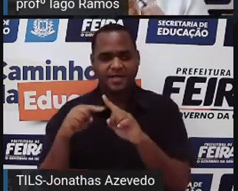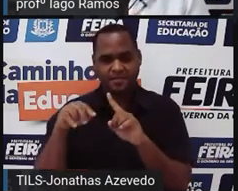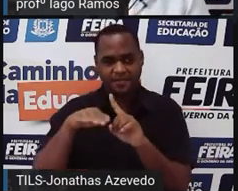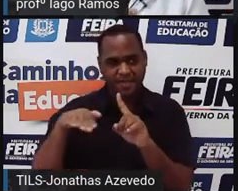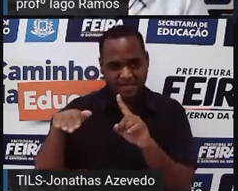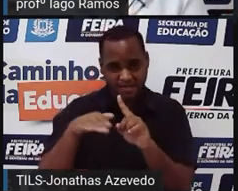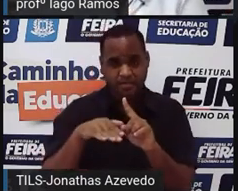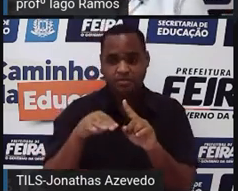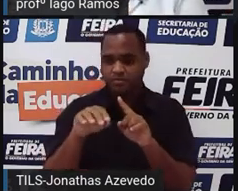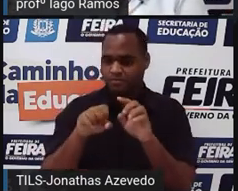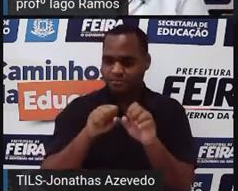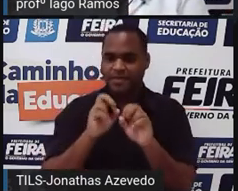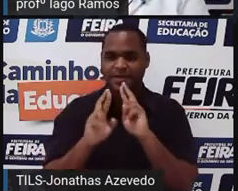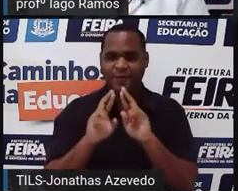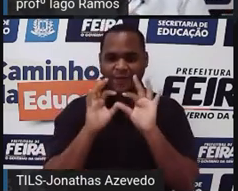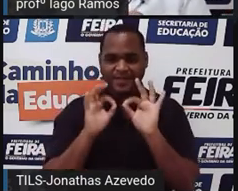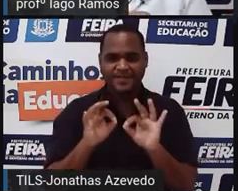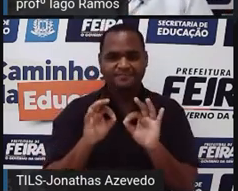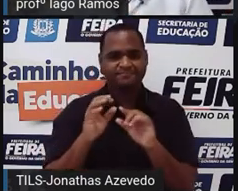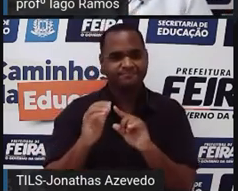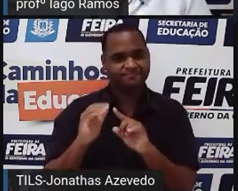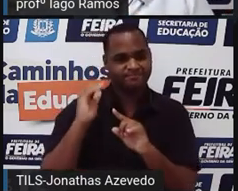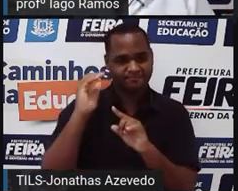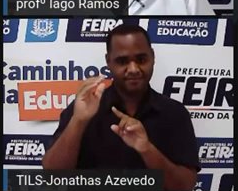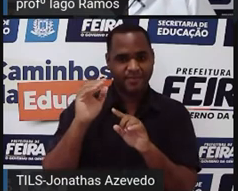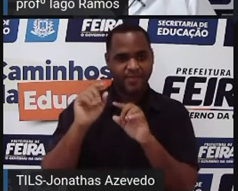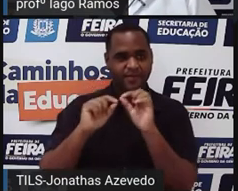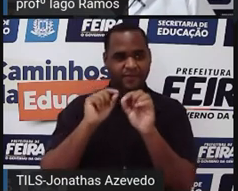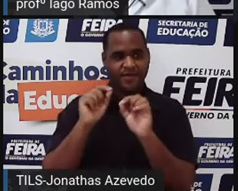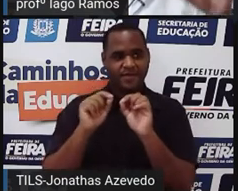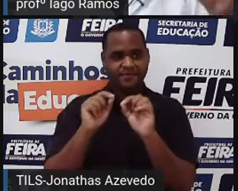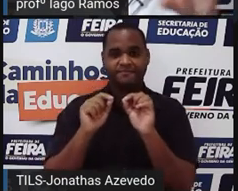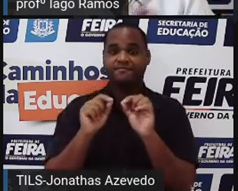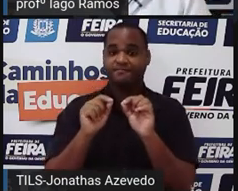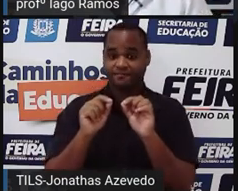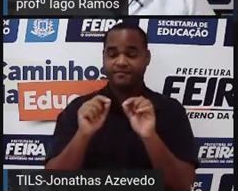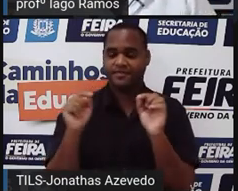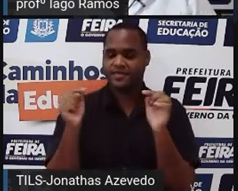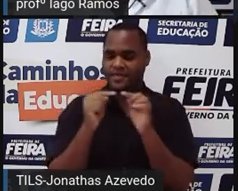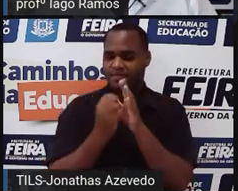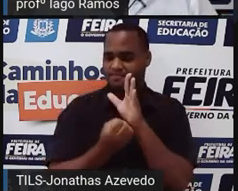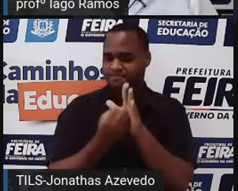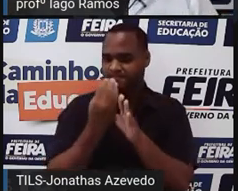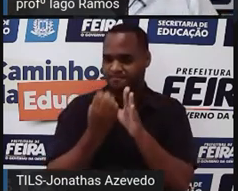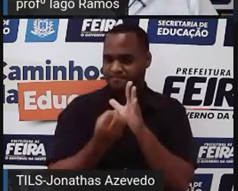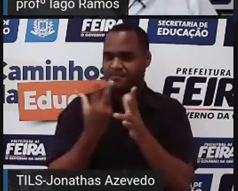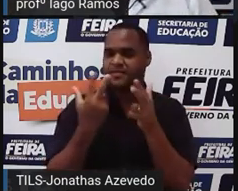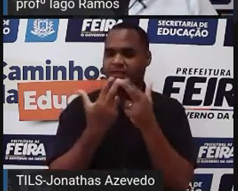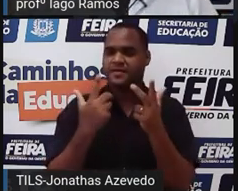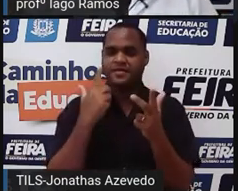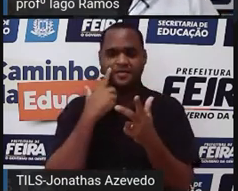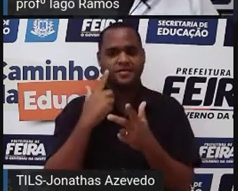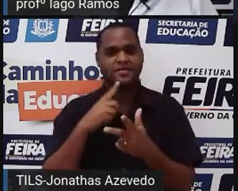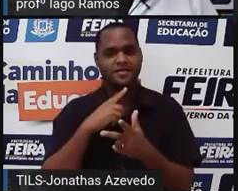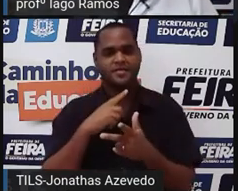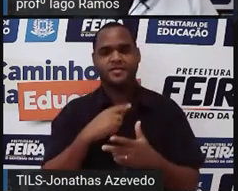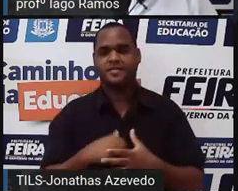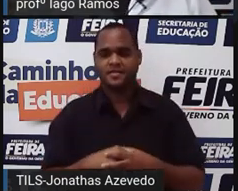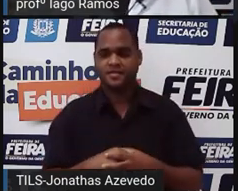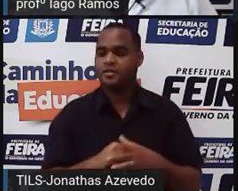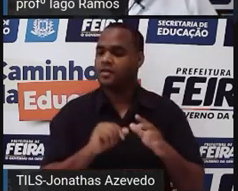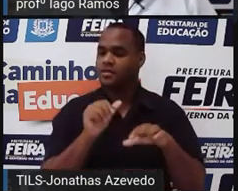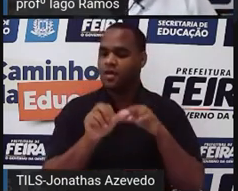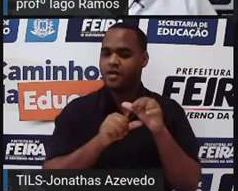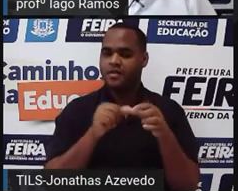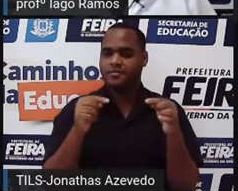pega o resultado e eleva ao expoentezinho que estava aparecendo nas potências, tá bom? Agora, a divisão